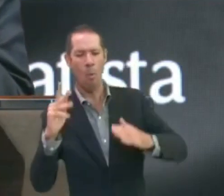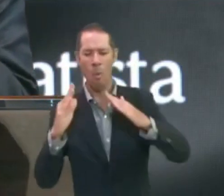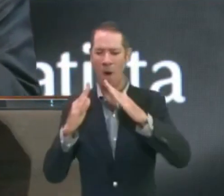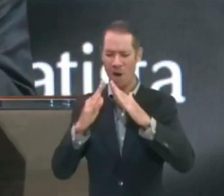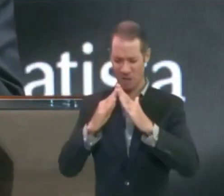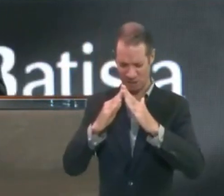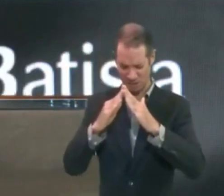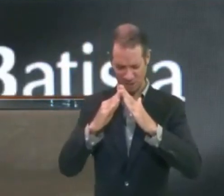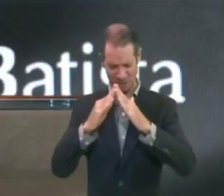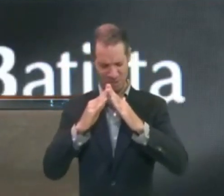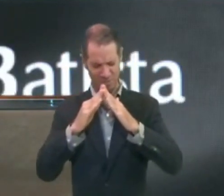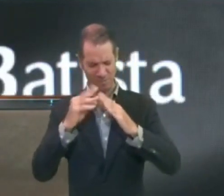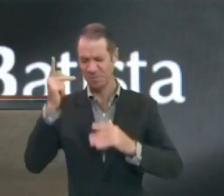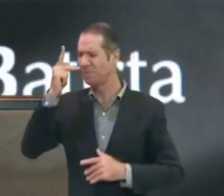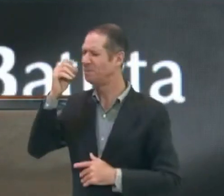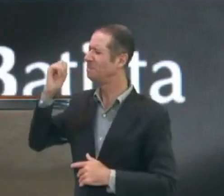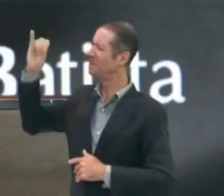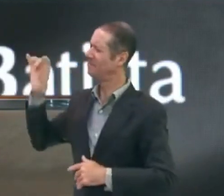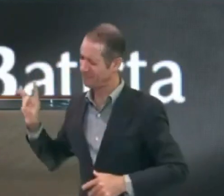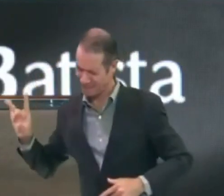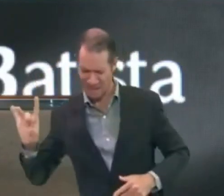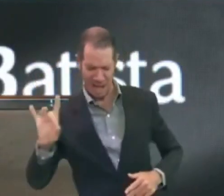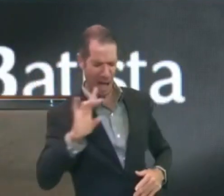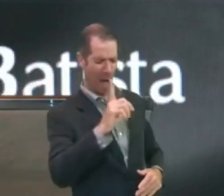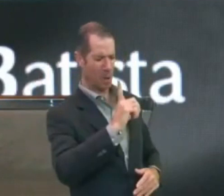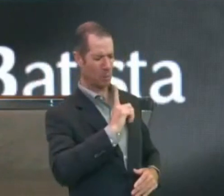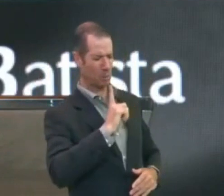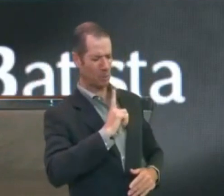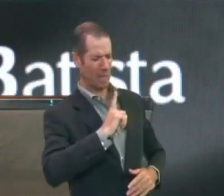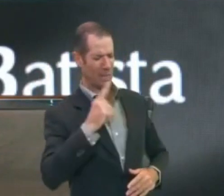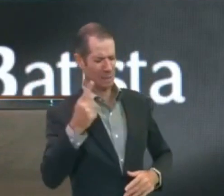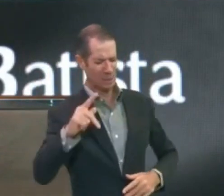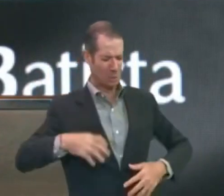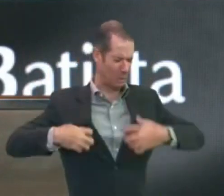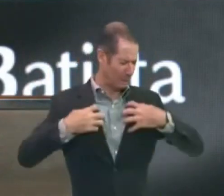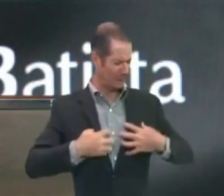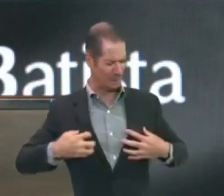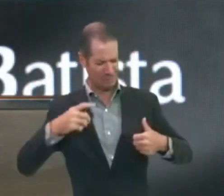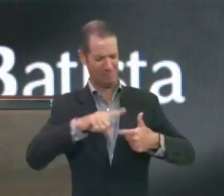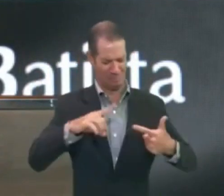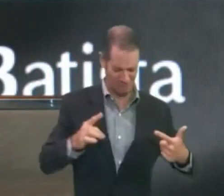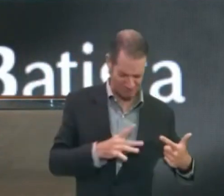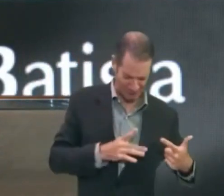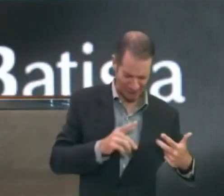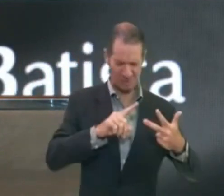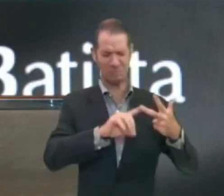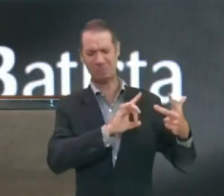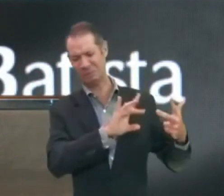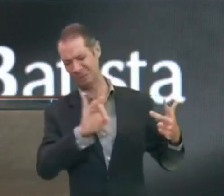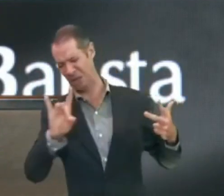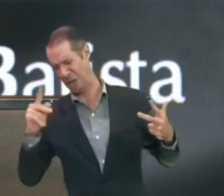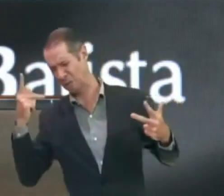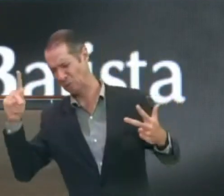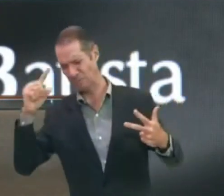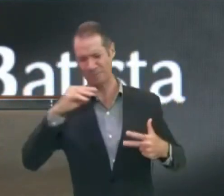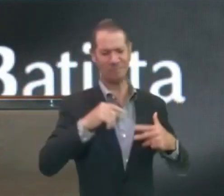casa. Ó Pai, cada um aqui tem os seus temores, os seus medos, cada um aqui tem as